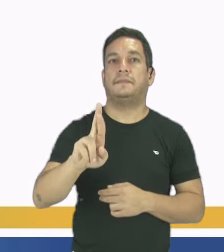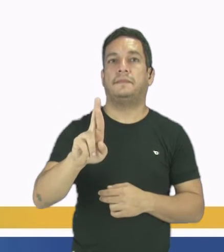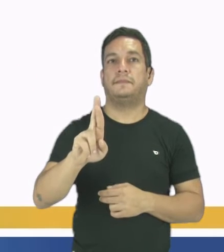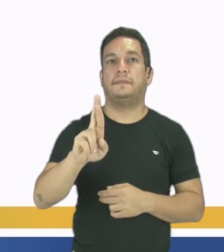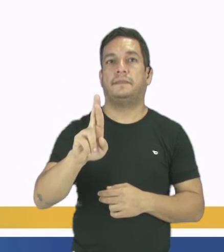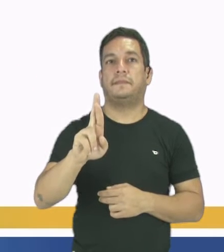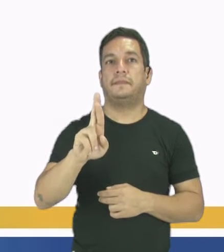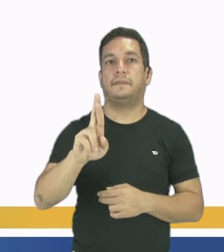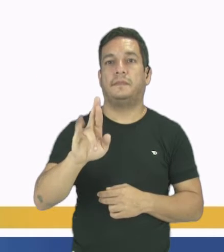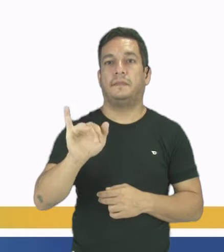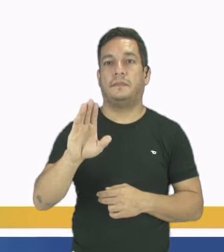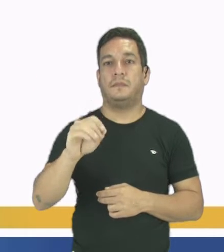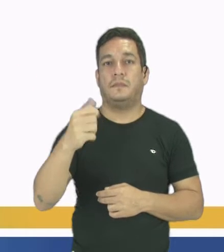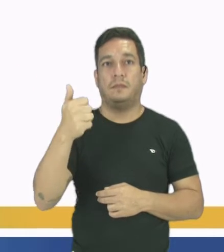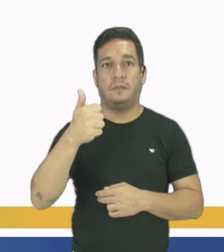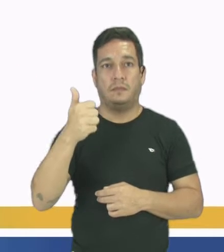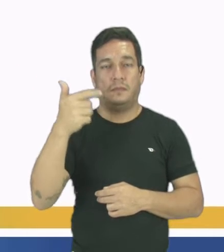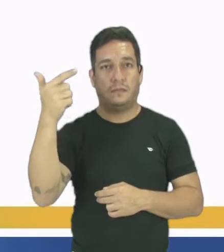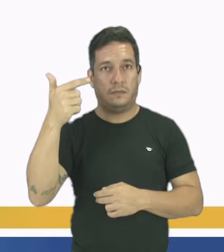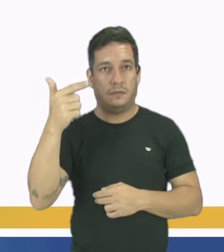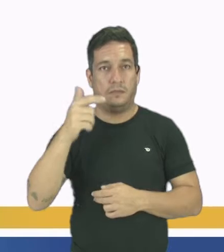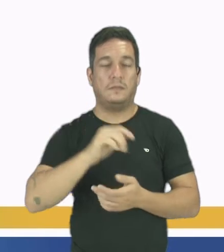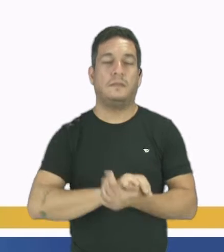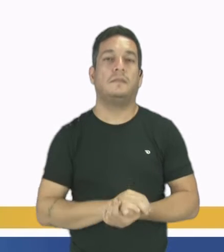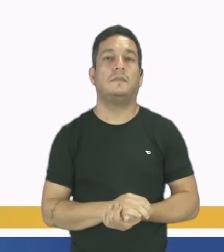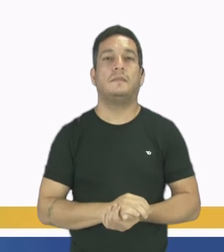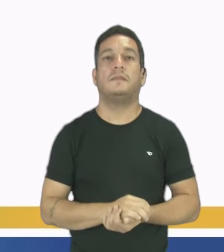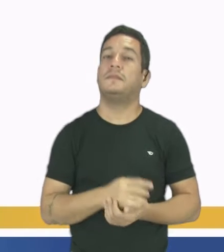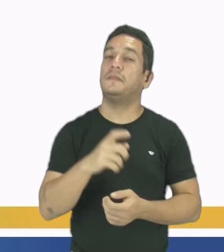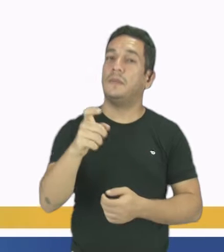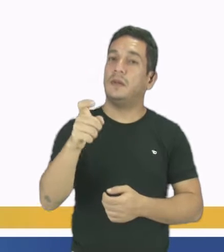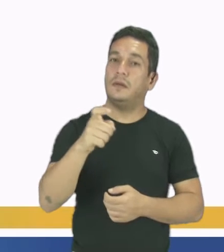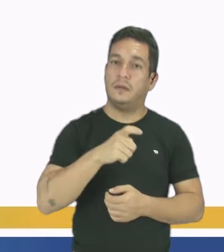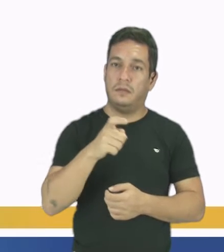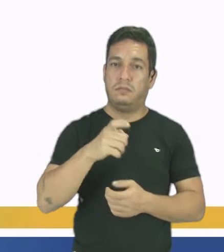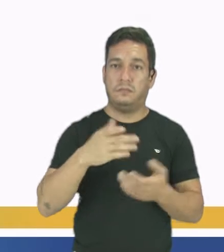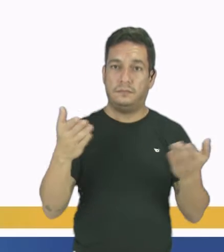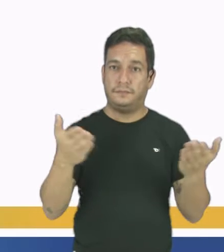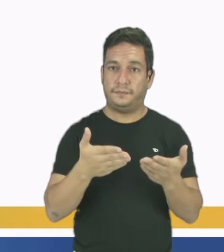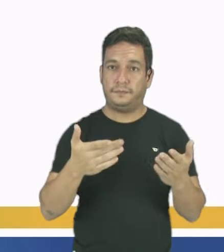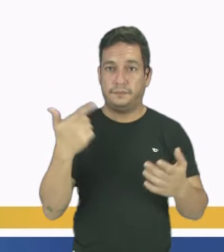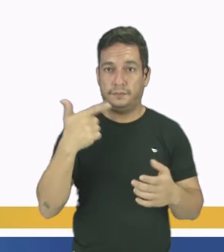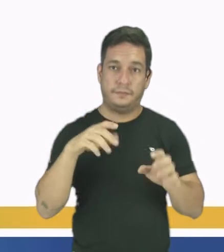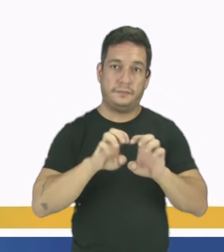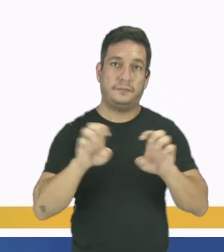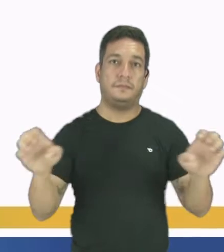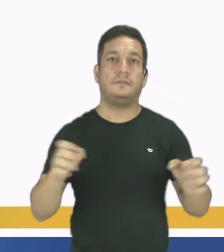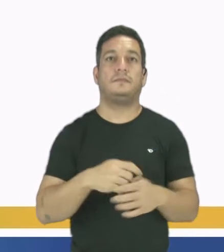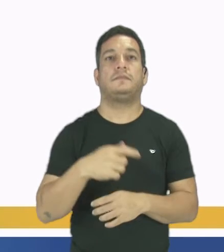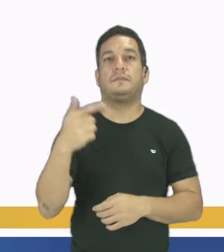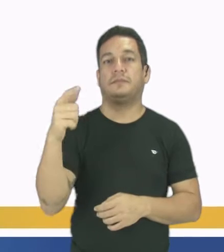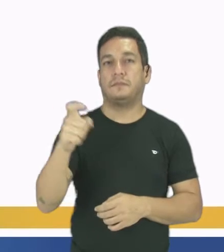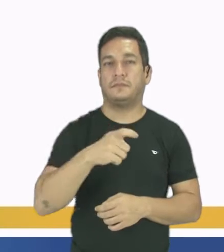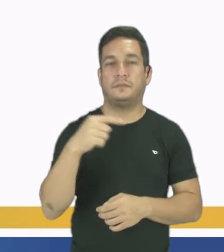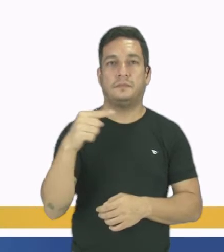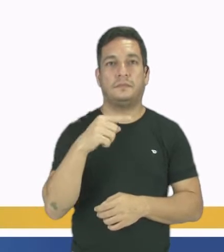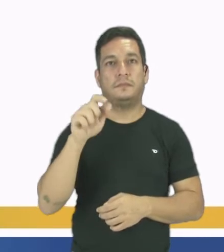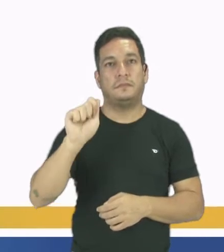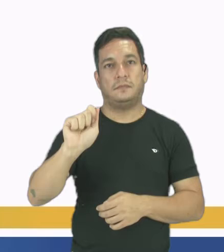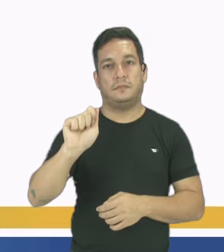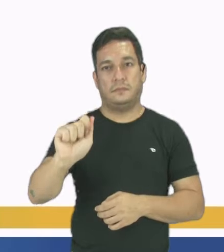igual ao raio 1 elevado ao quadrado. E agora a segunda equação, x